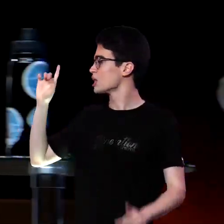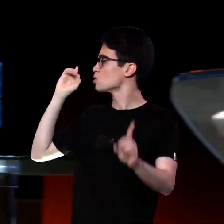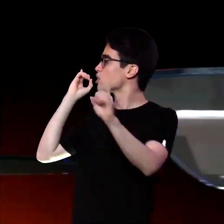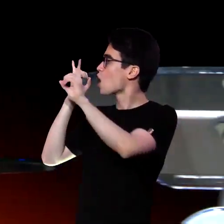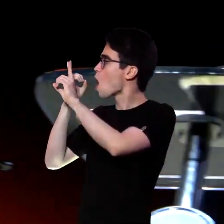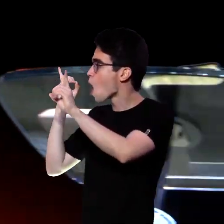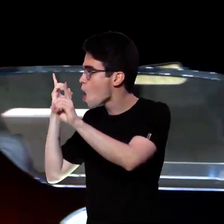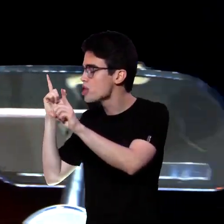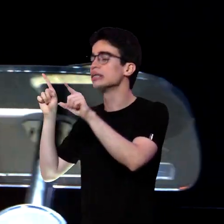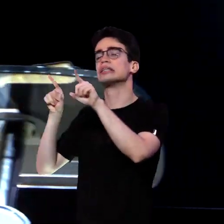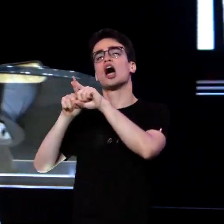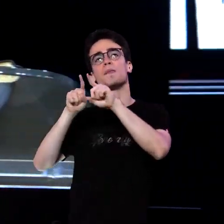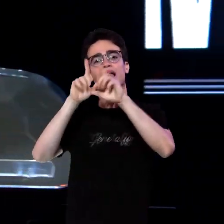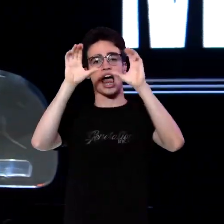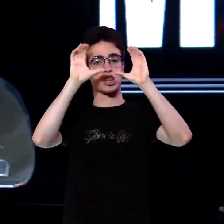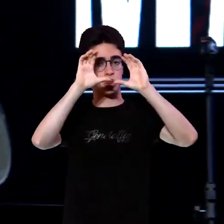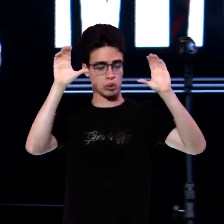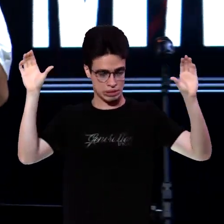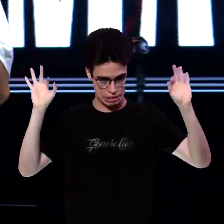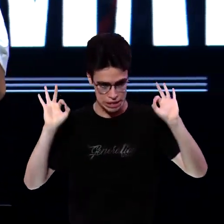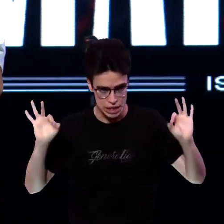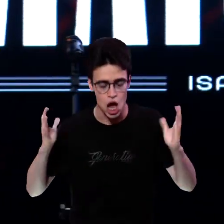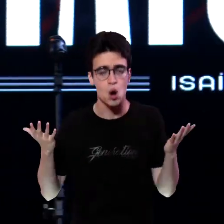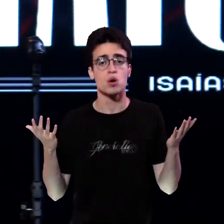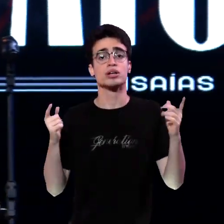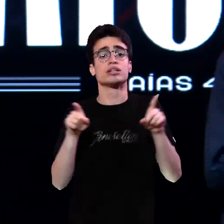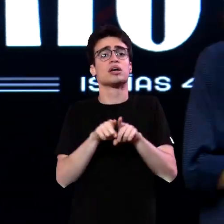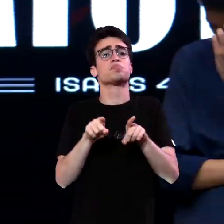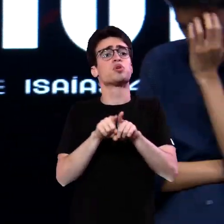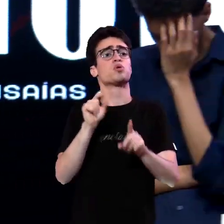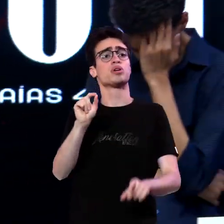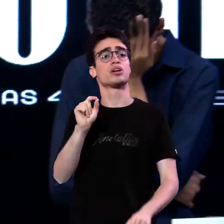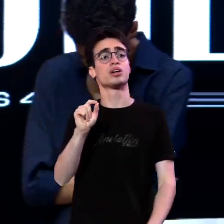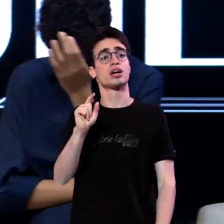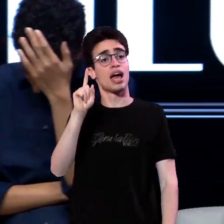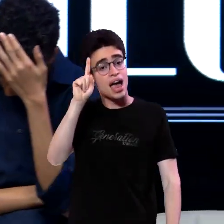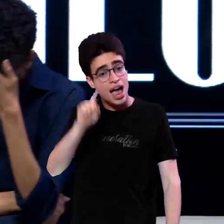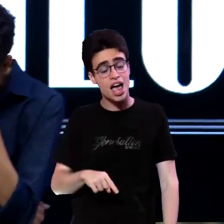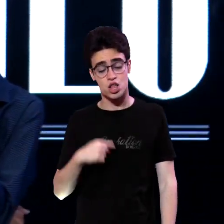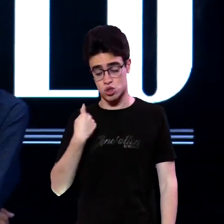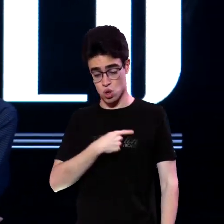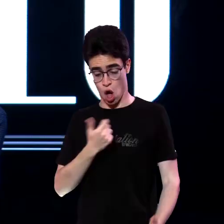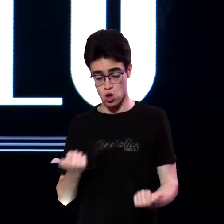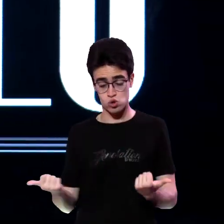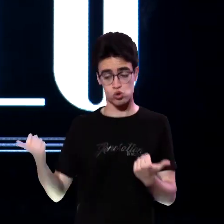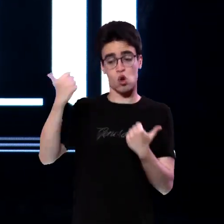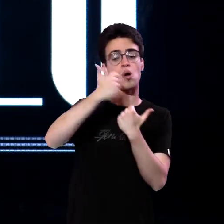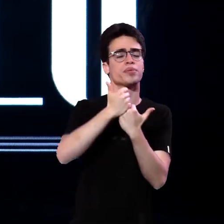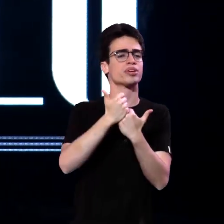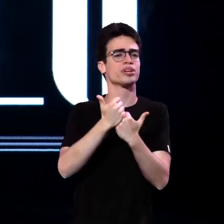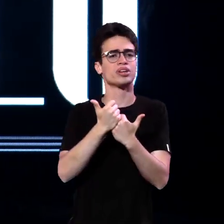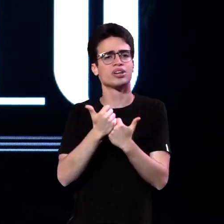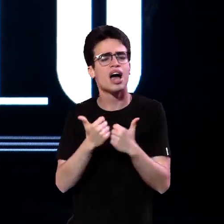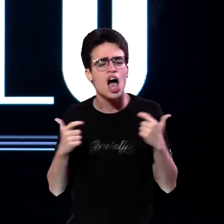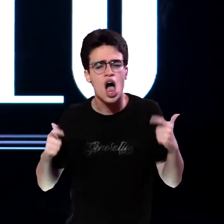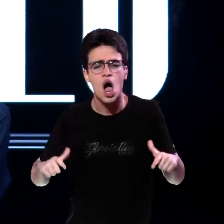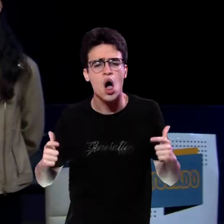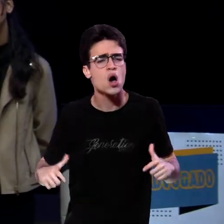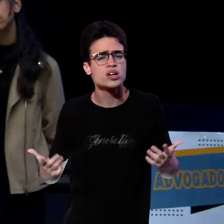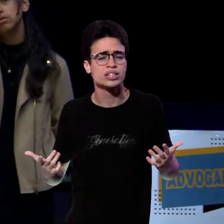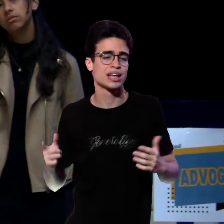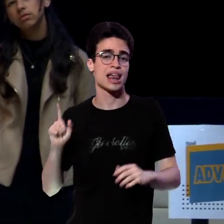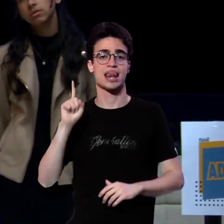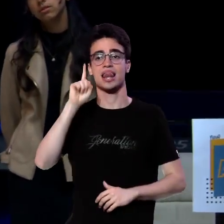onde eles estão agora, é que nós já fomos substituídos aonde? No